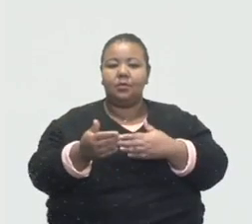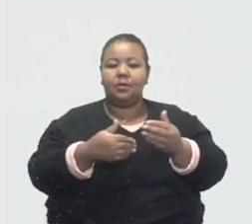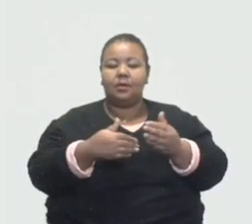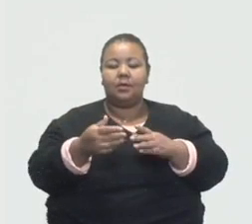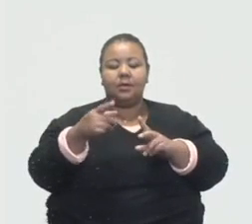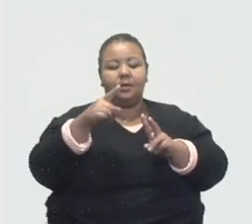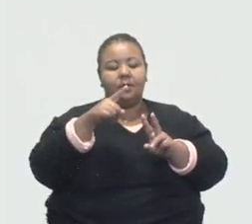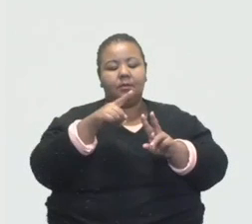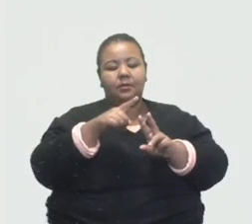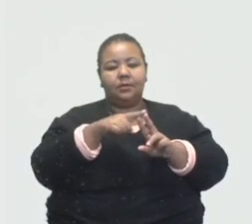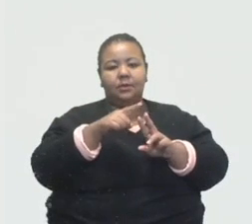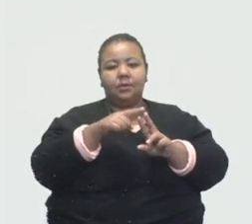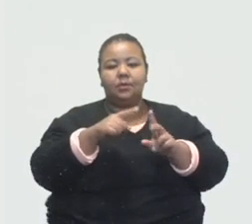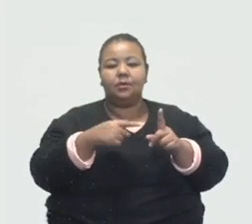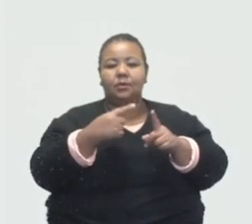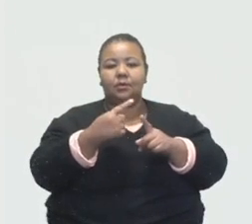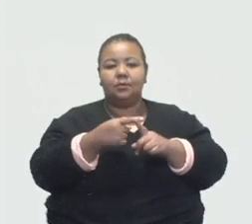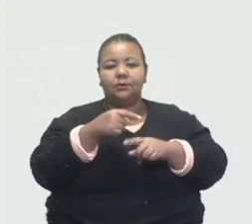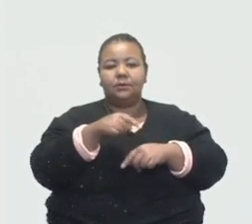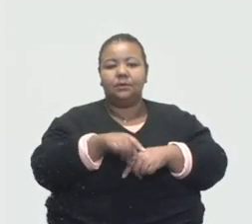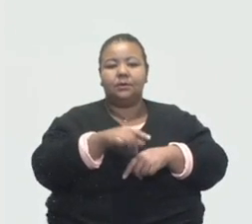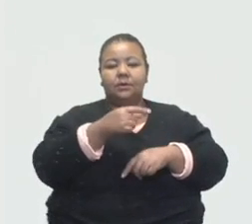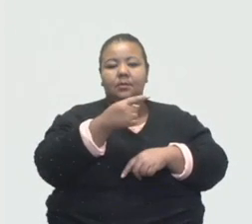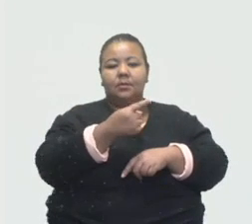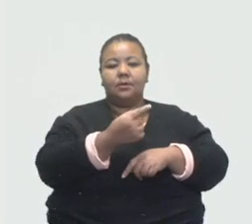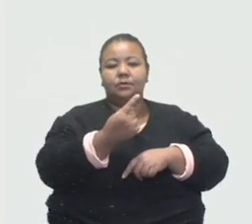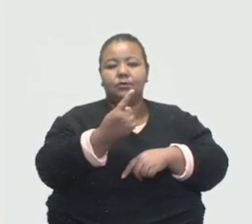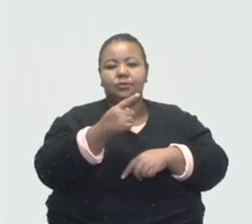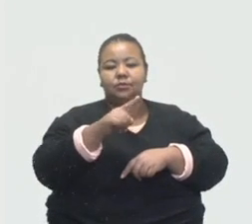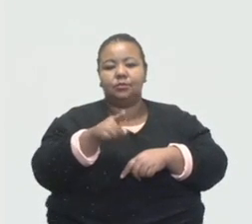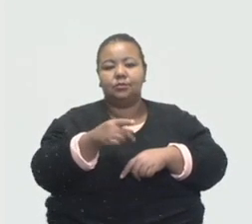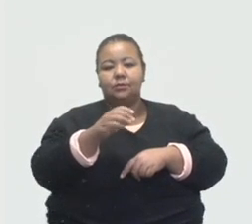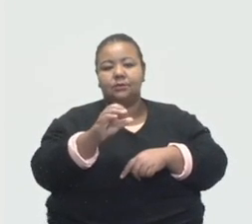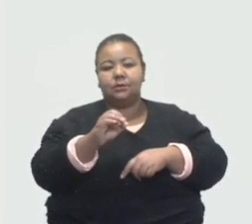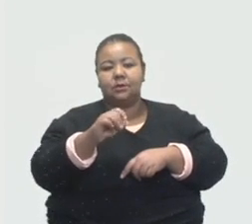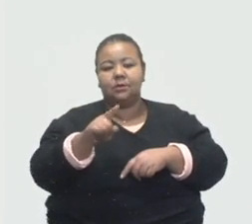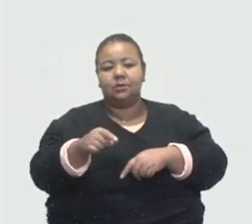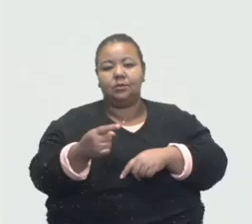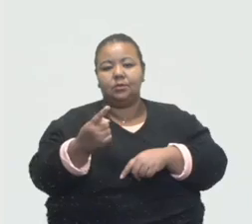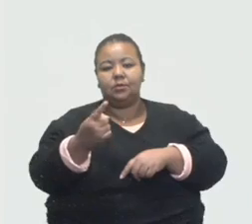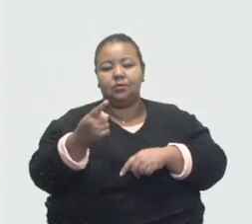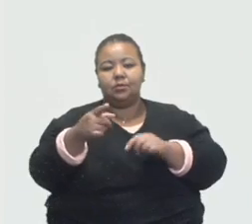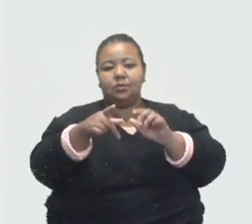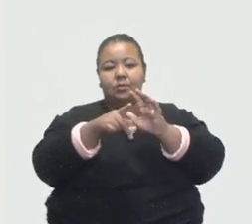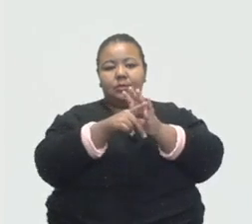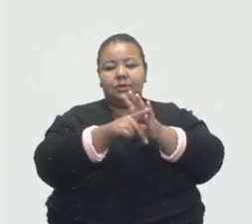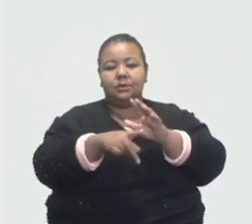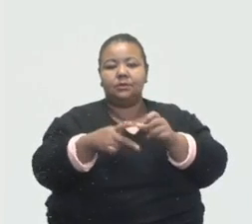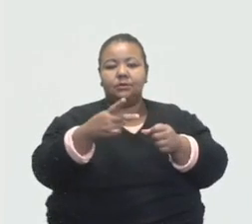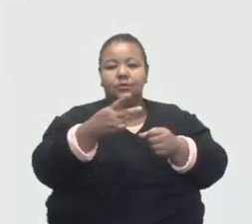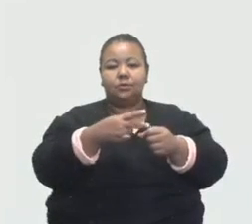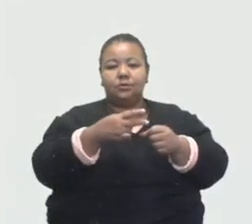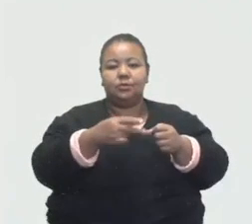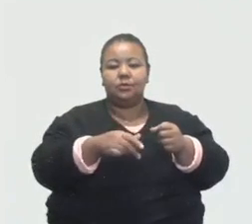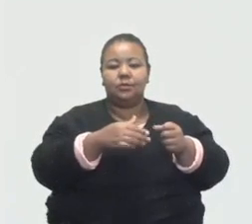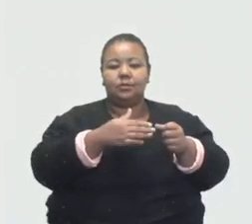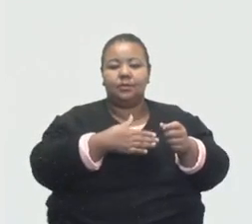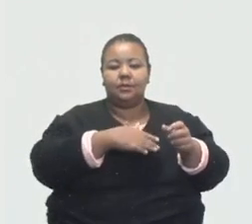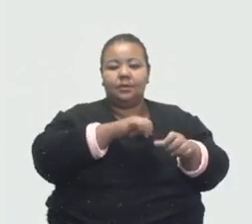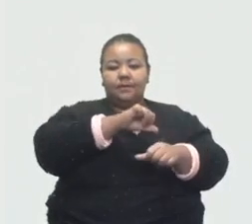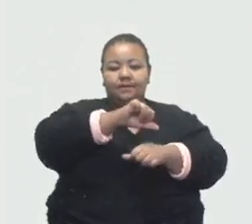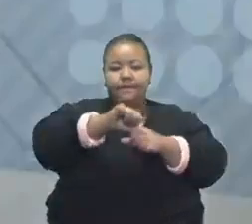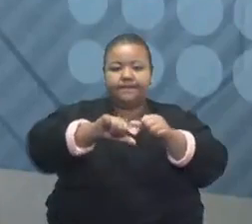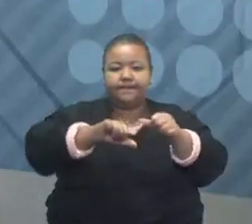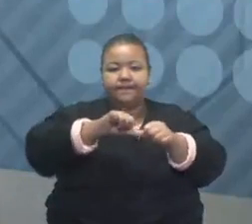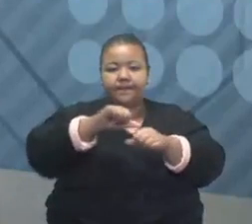múltiplo deste vetor menos 1, 0 e 1 vai pertencer ao núcleo da minha transformação.